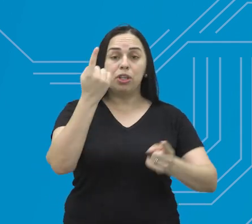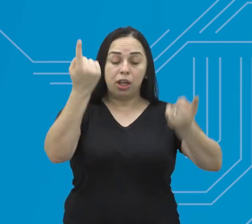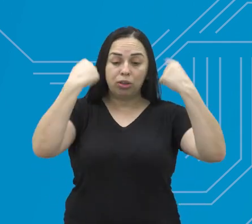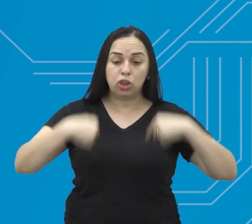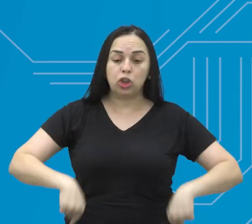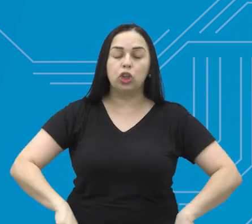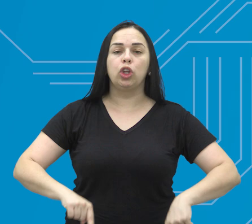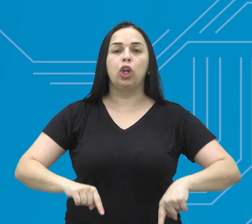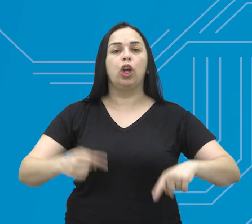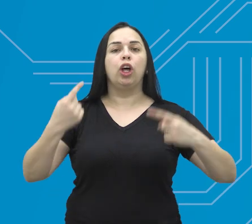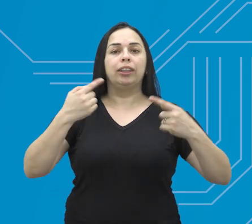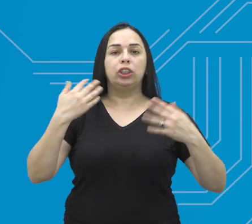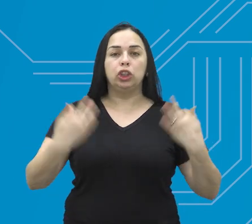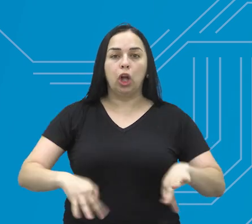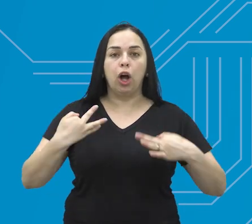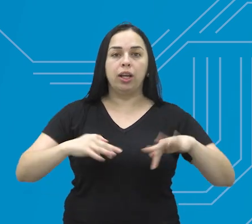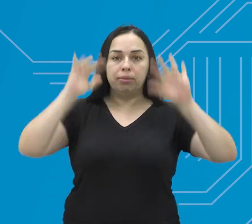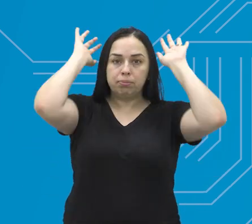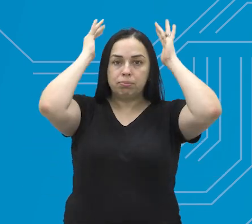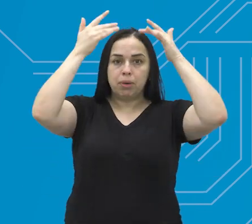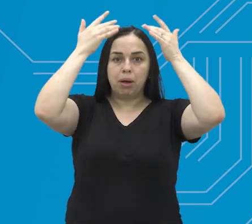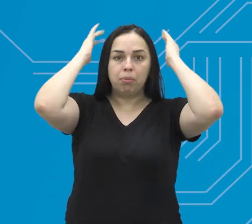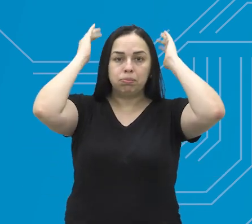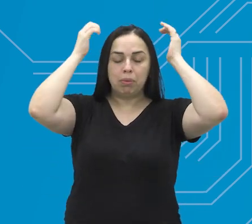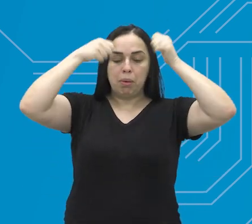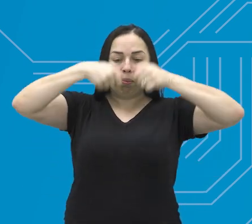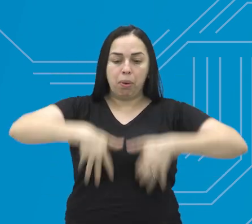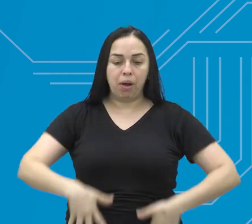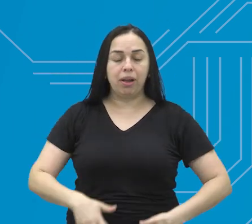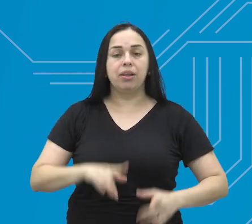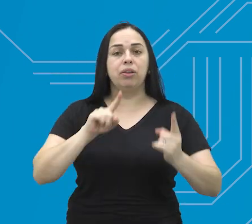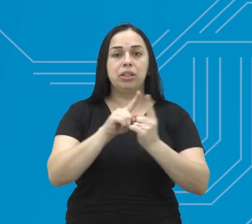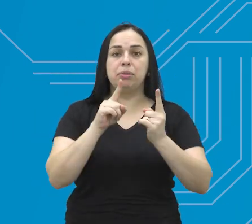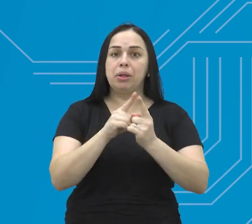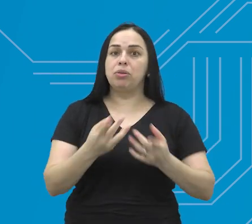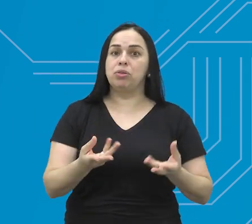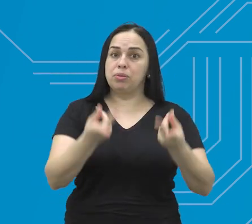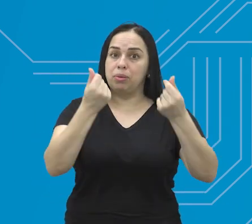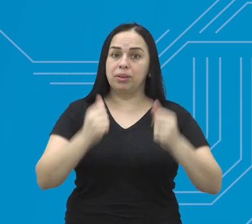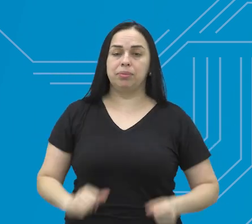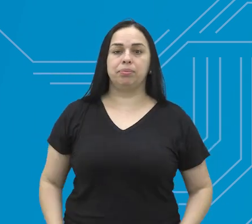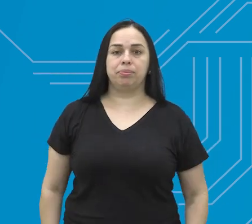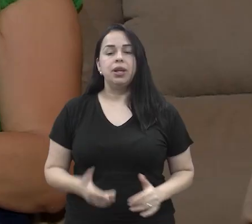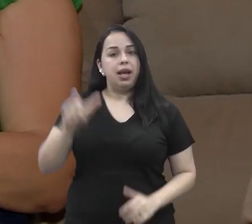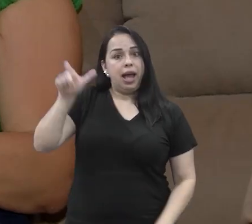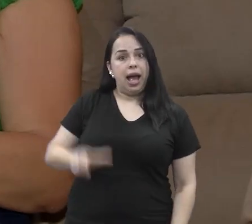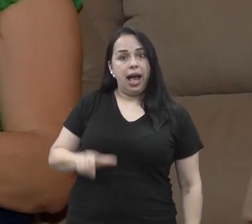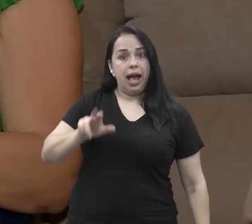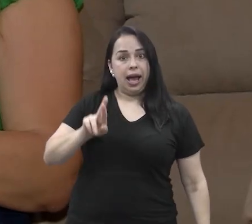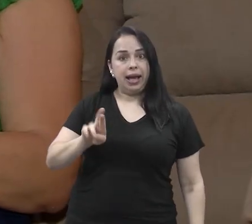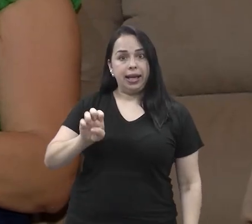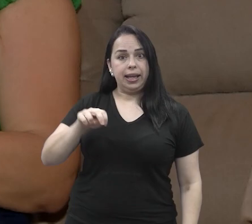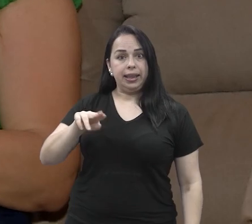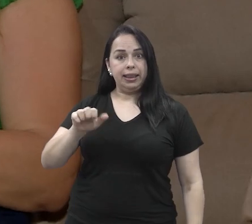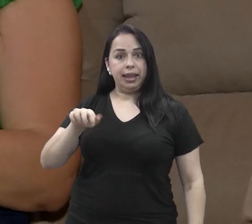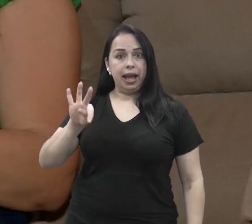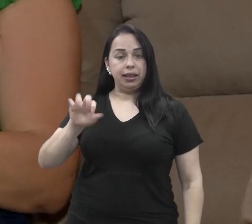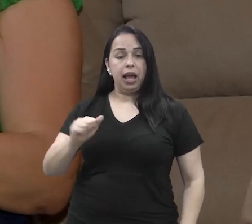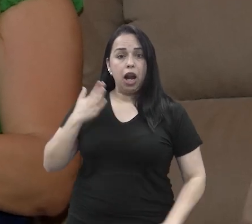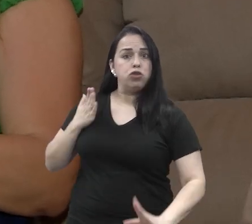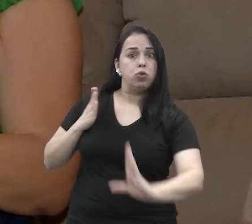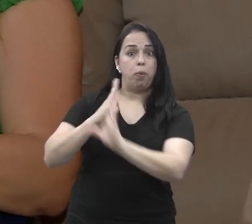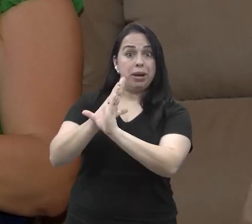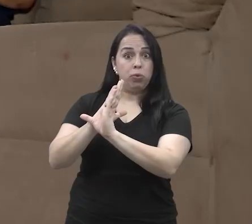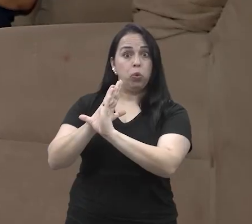com Esclerose Múltipla. A finalidade é garantir atendimento médico adequado. A Renata descobriu que